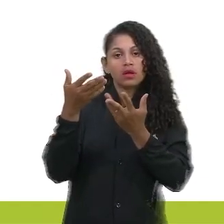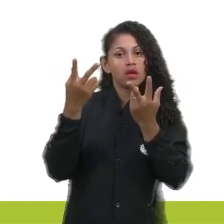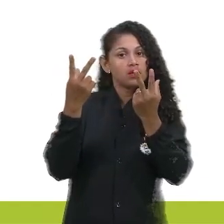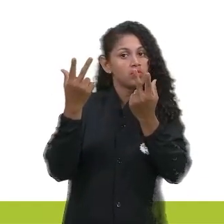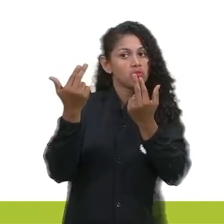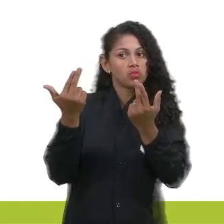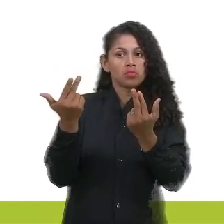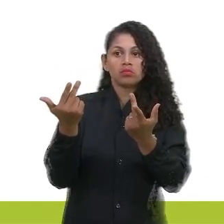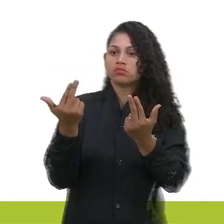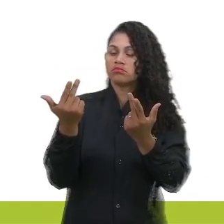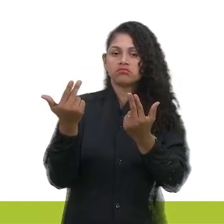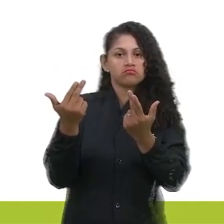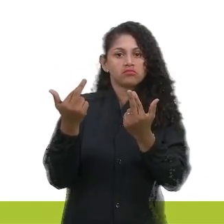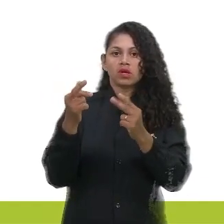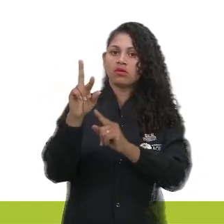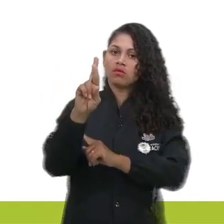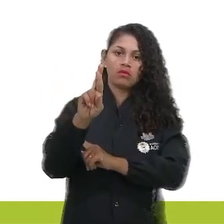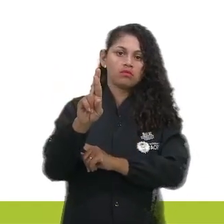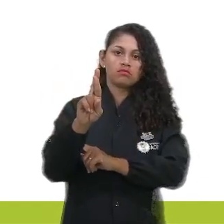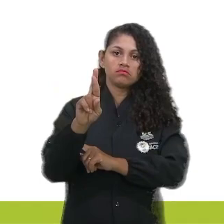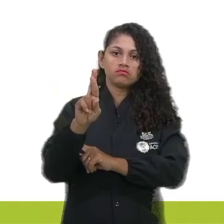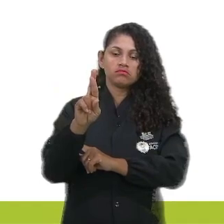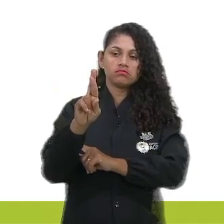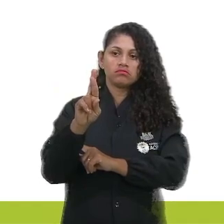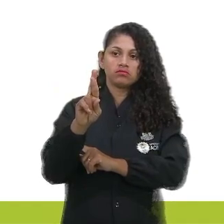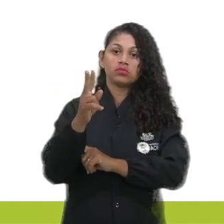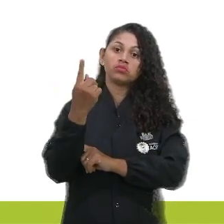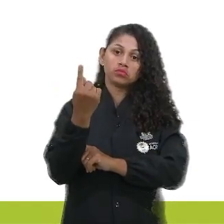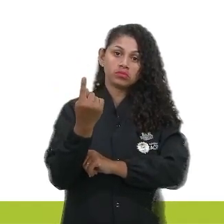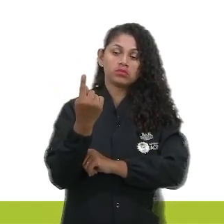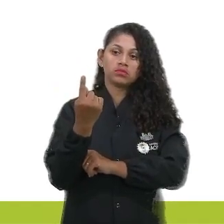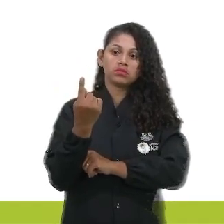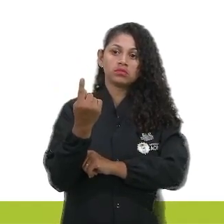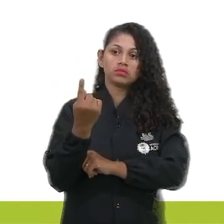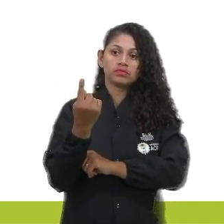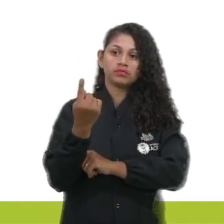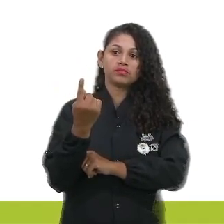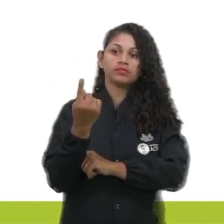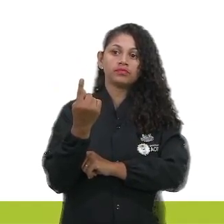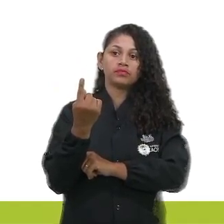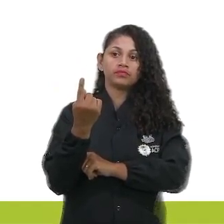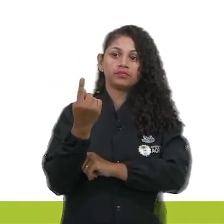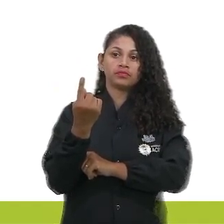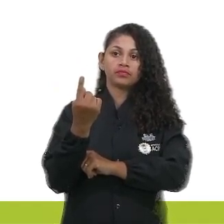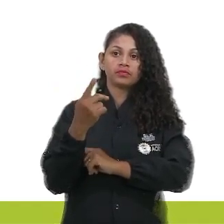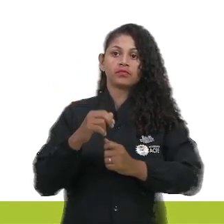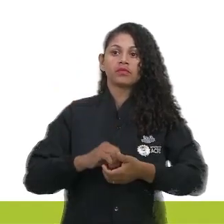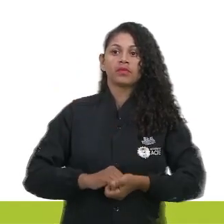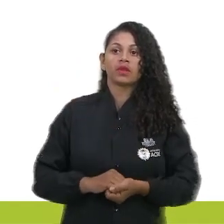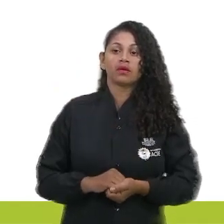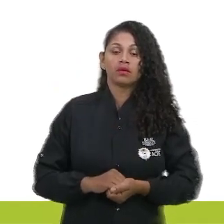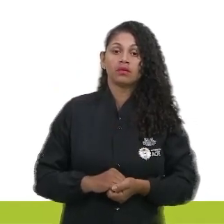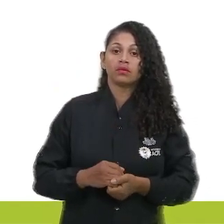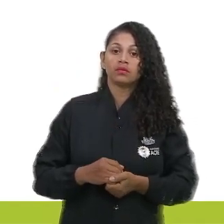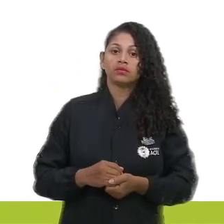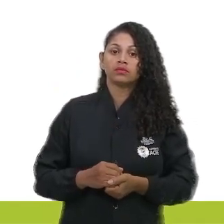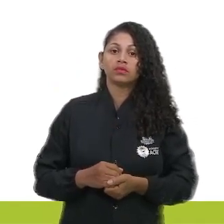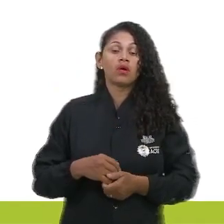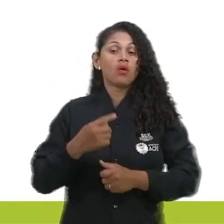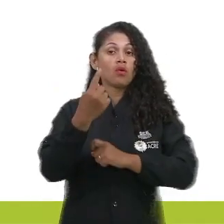raio, um R, né? Nós vamos chamar essa medida de arco de radiano,